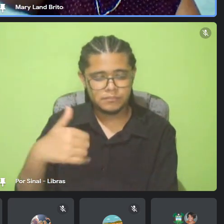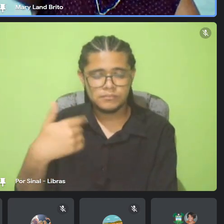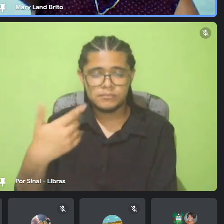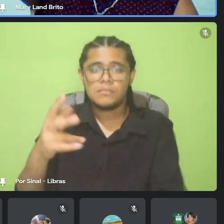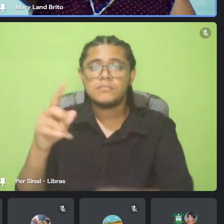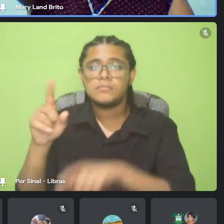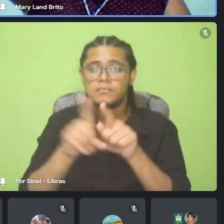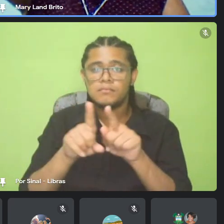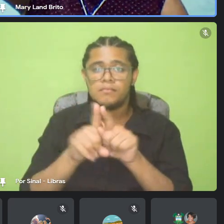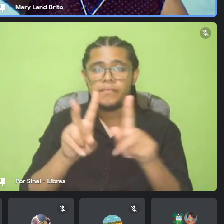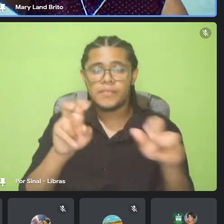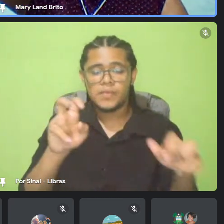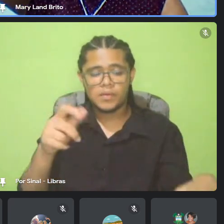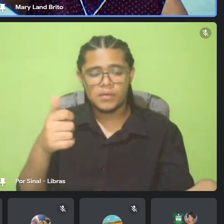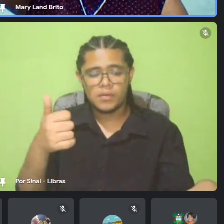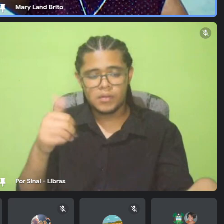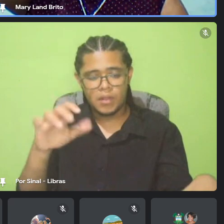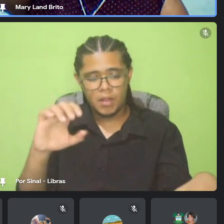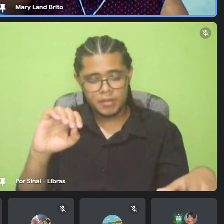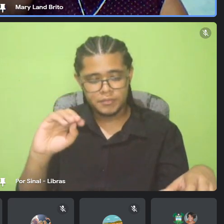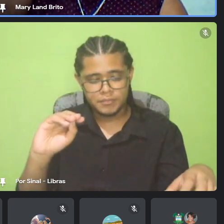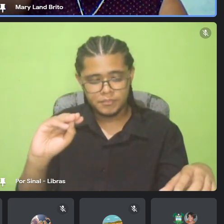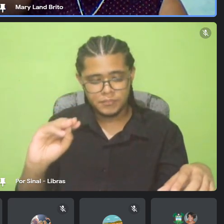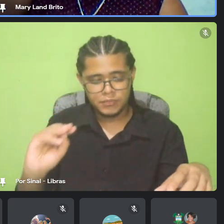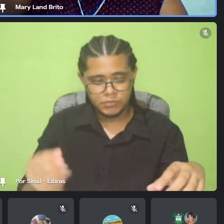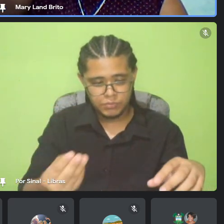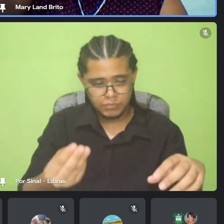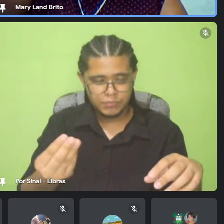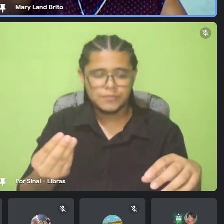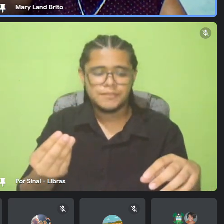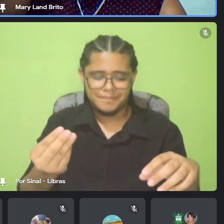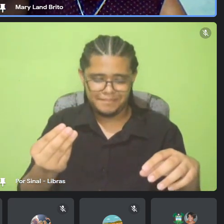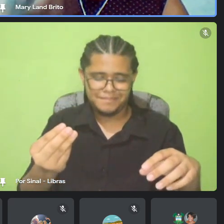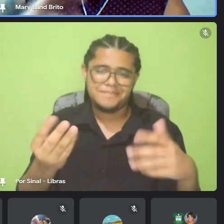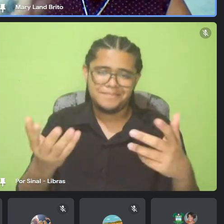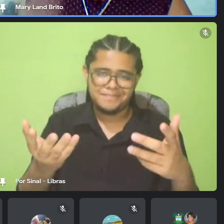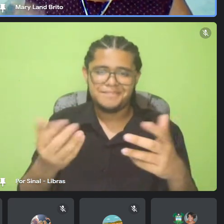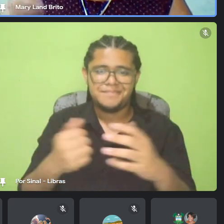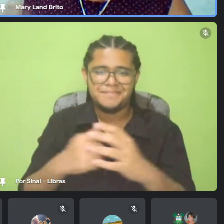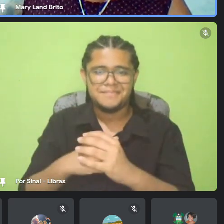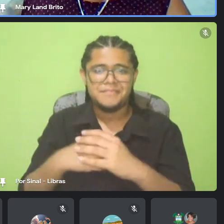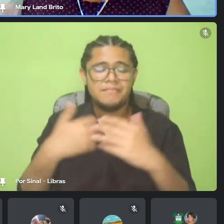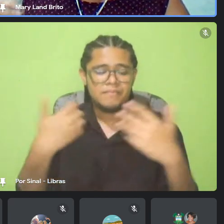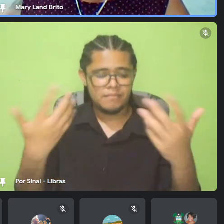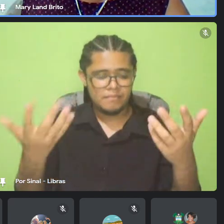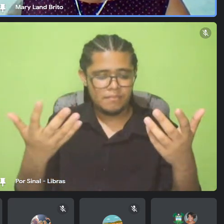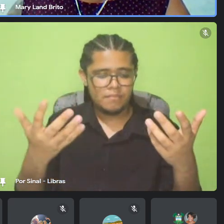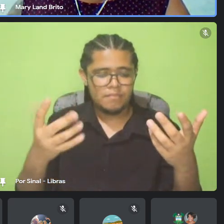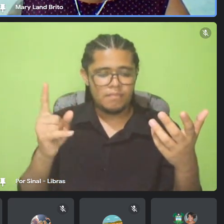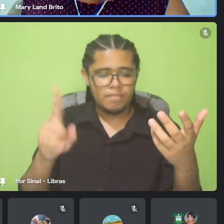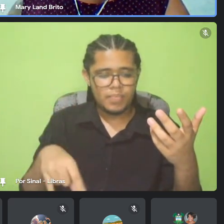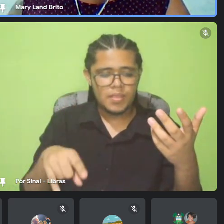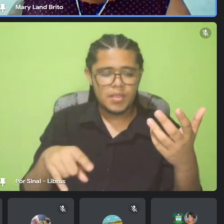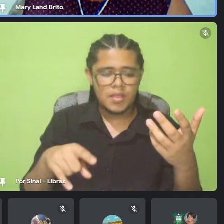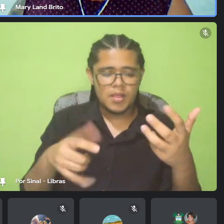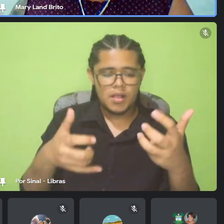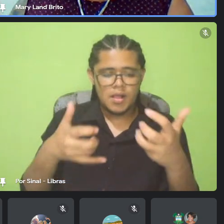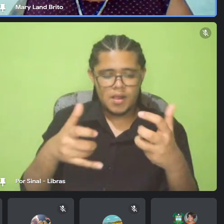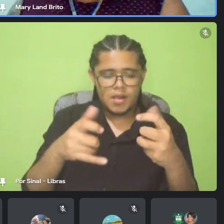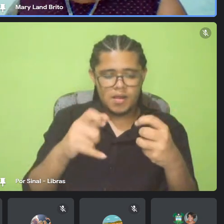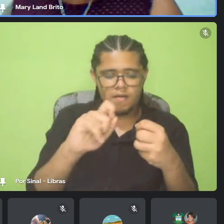é onde, por exemplo, o teatro, isso que vocês trouxeram, Rua Pipa, quer fazer apresentações desse teatro,